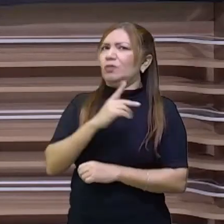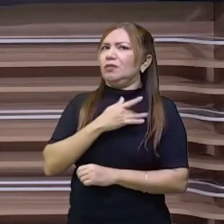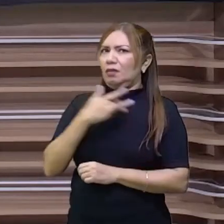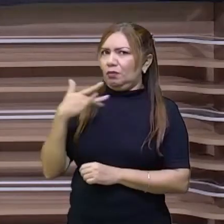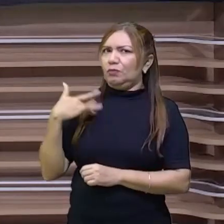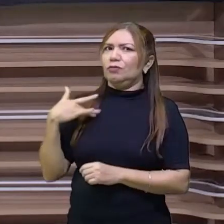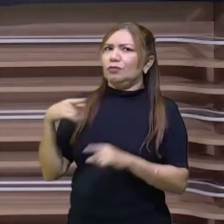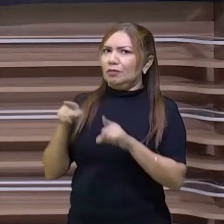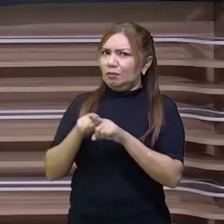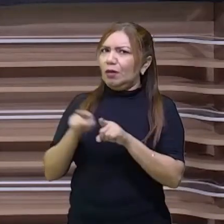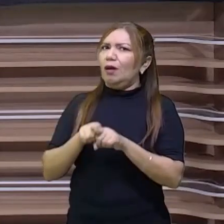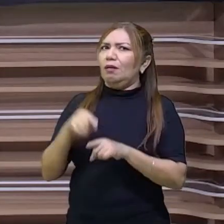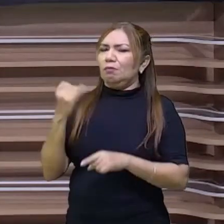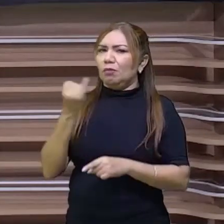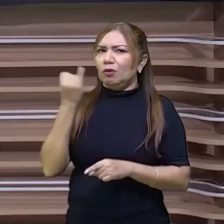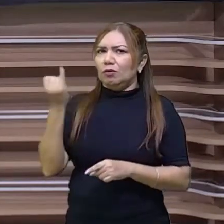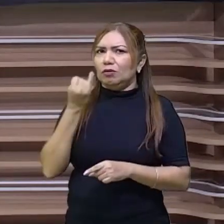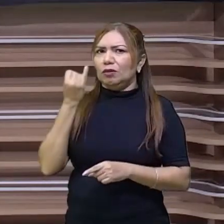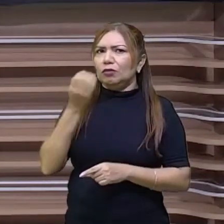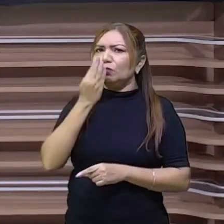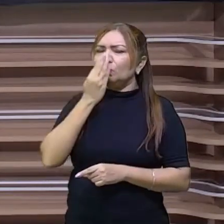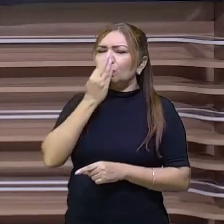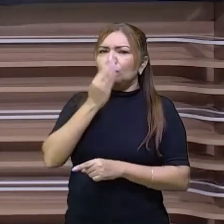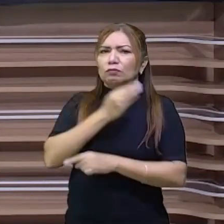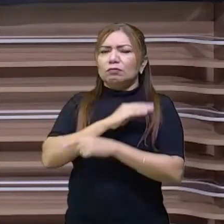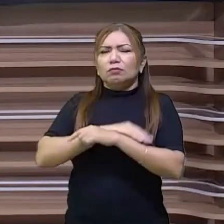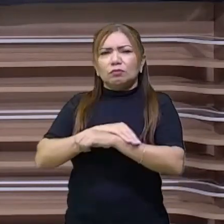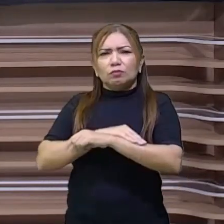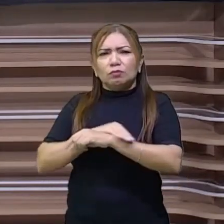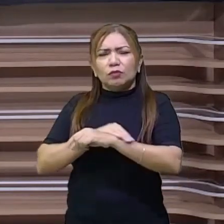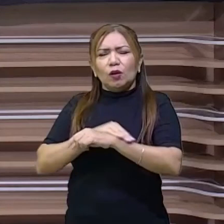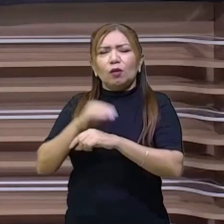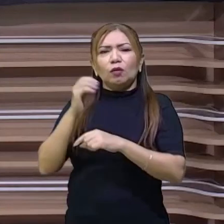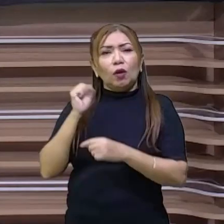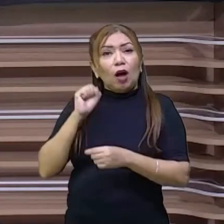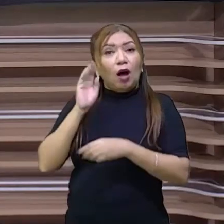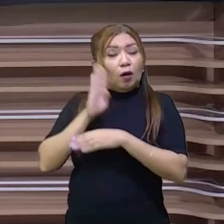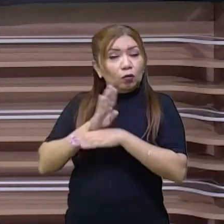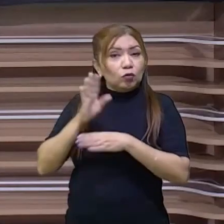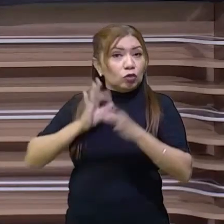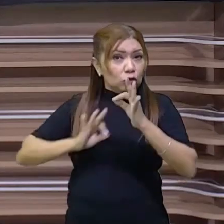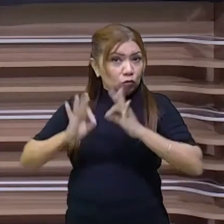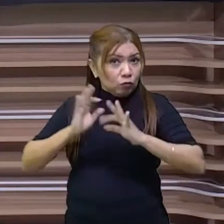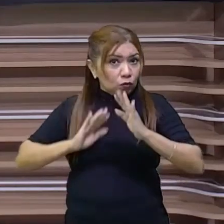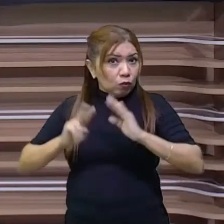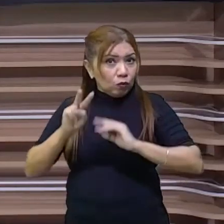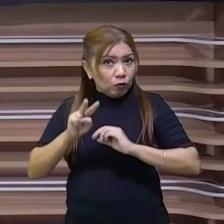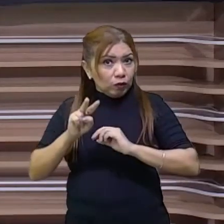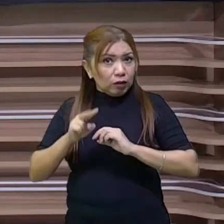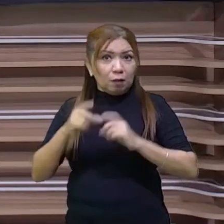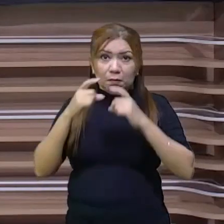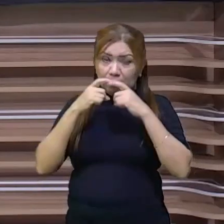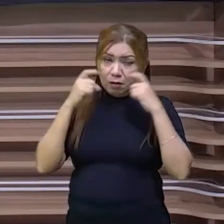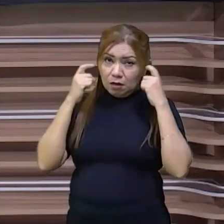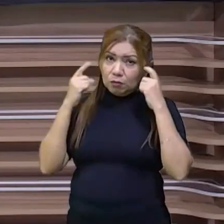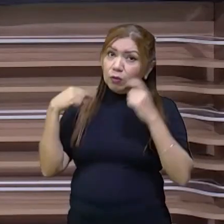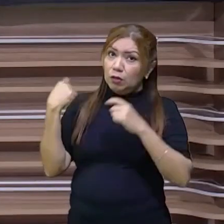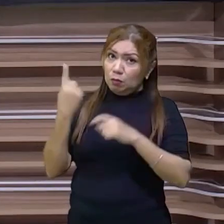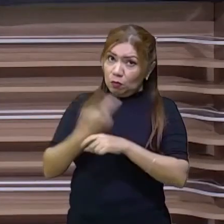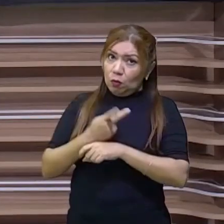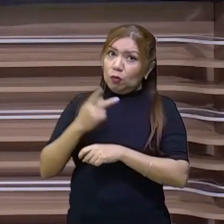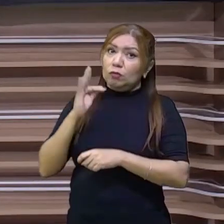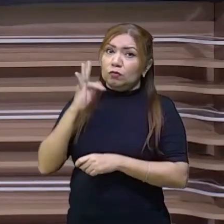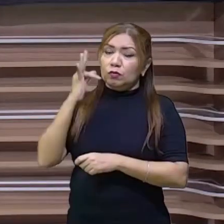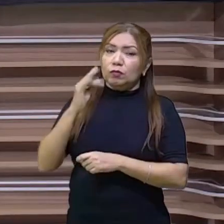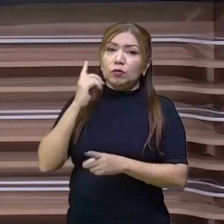gel nas mãos lavar bastante use a sua máscara usa seu material tenha muito cuidado se cuida porque em breve nós estaremos juntos novamente